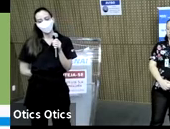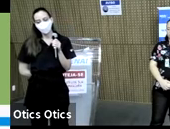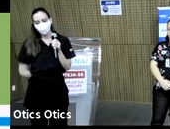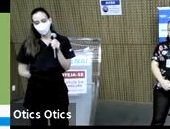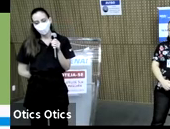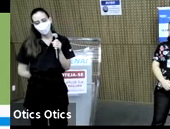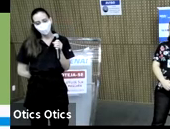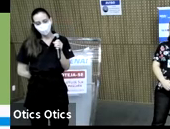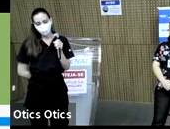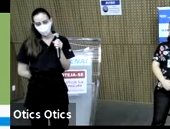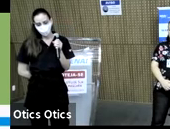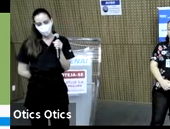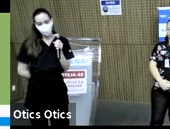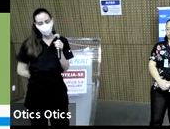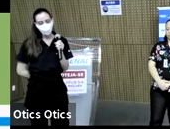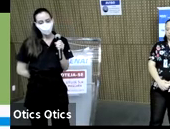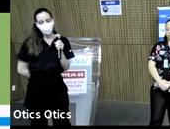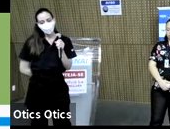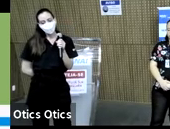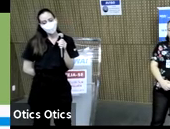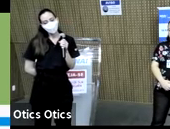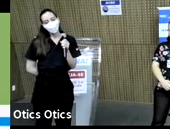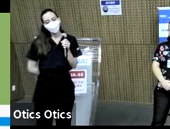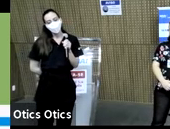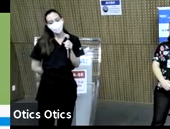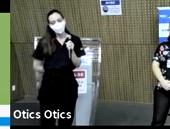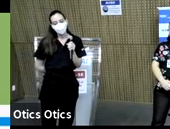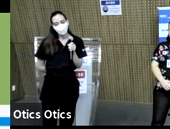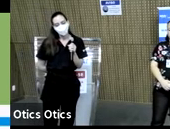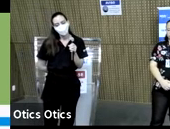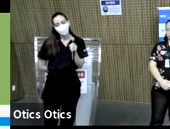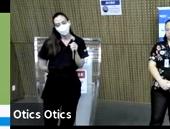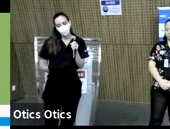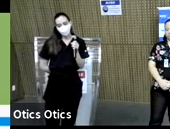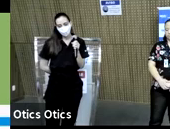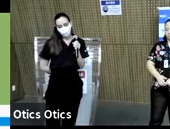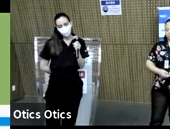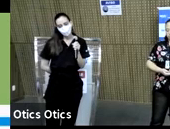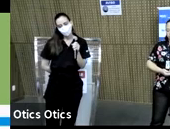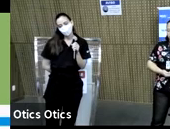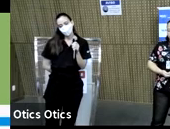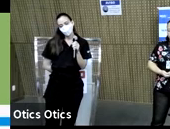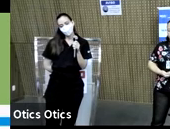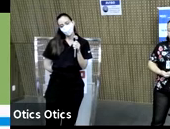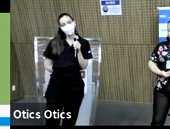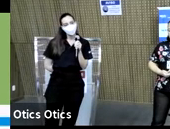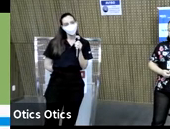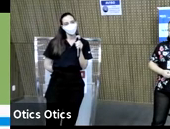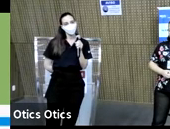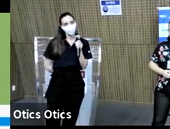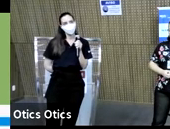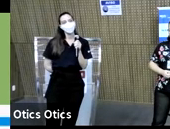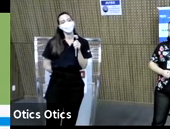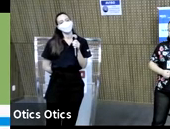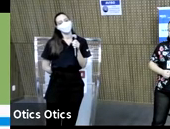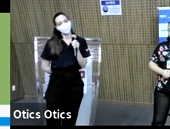2021, entre 32% e 31%. E a consulta para realização do teste do pezinho tem esse